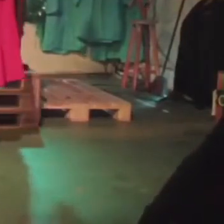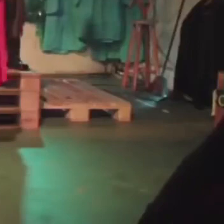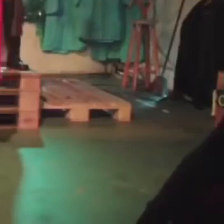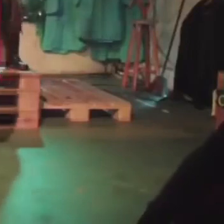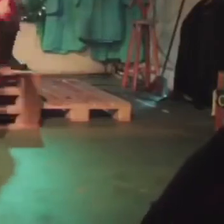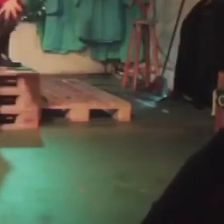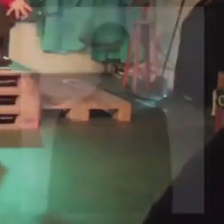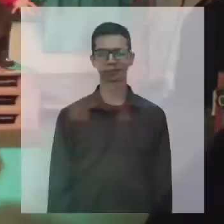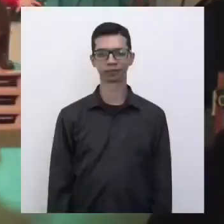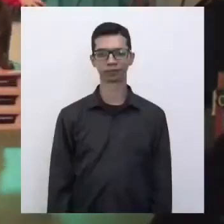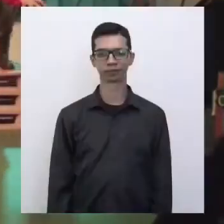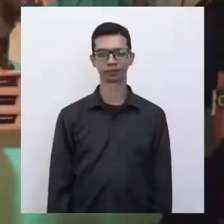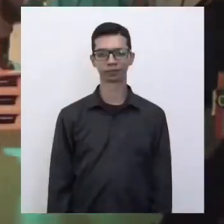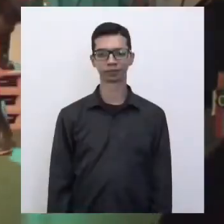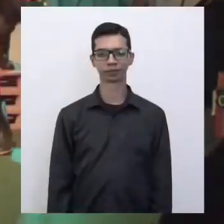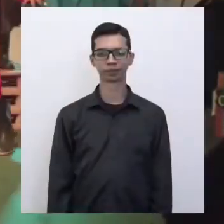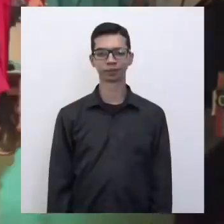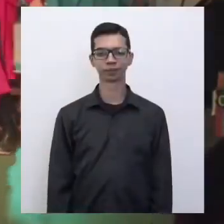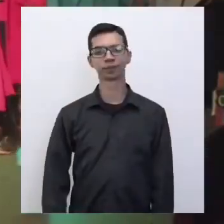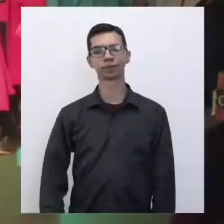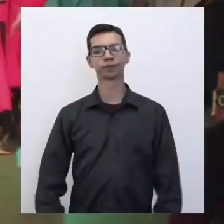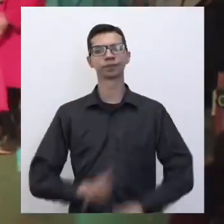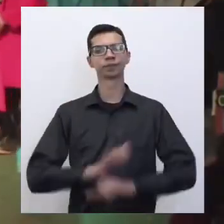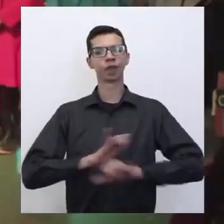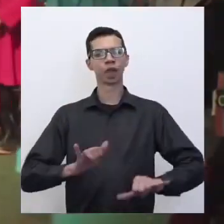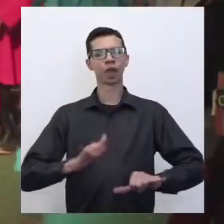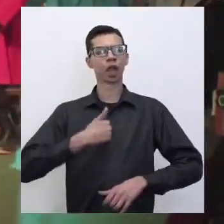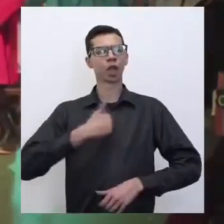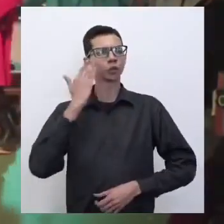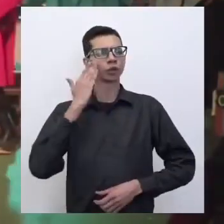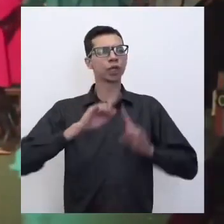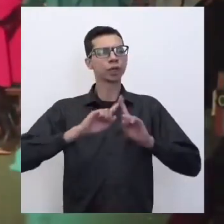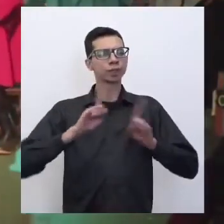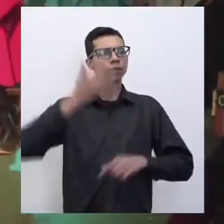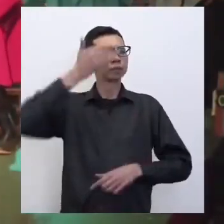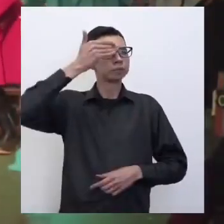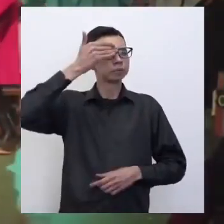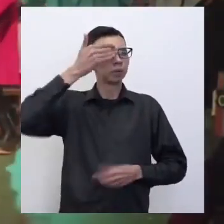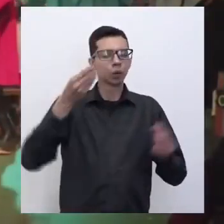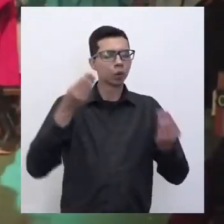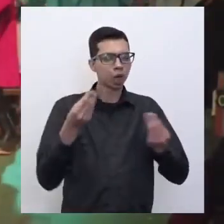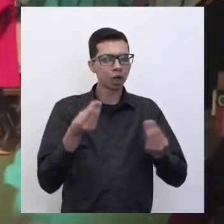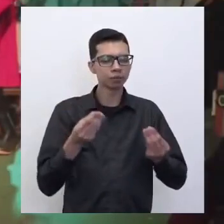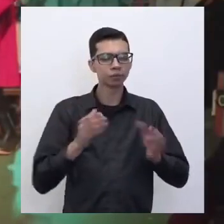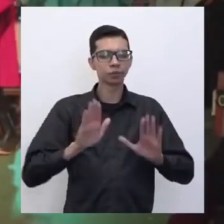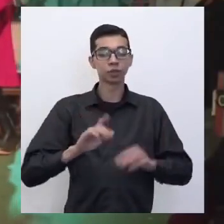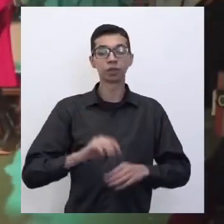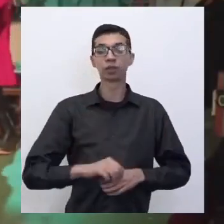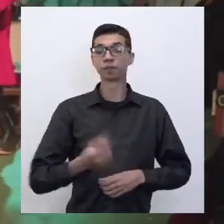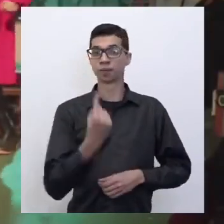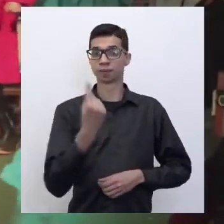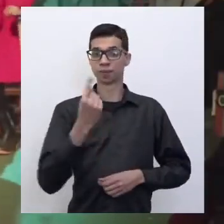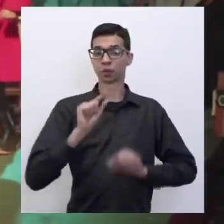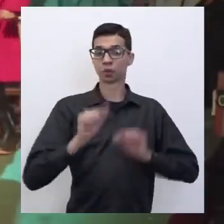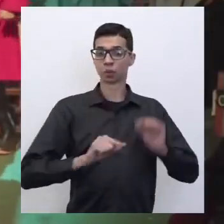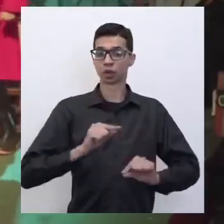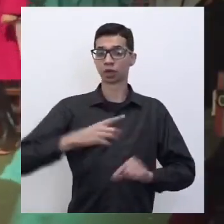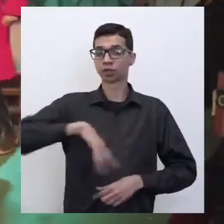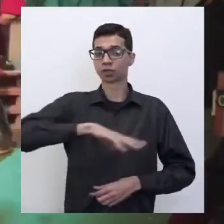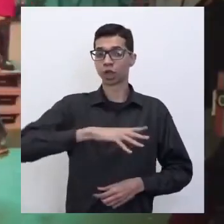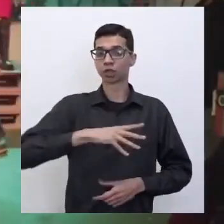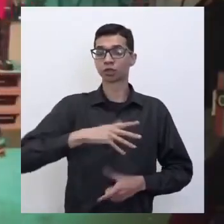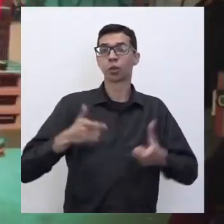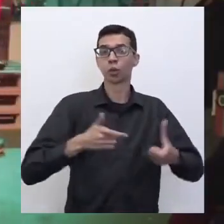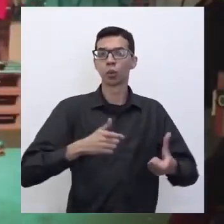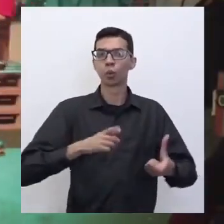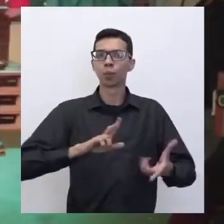piratas! Eu sei, mas se queremos ocupar essa ilha e montar nossa federação, temos de tentar dialogar.